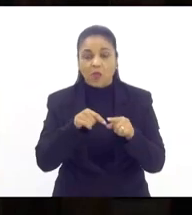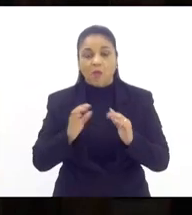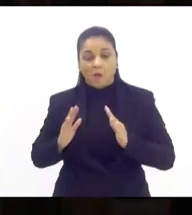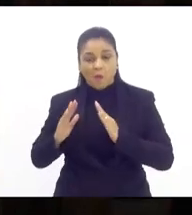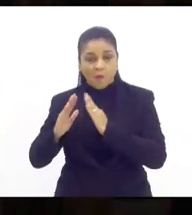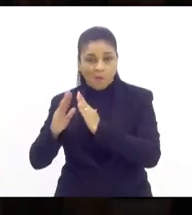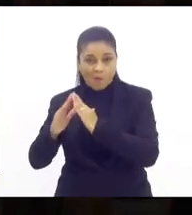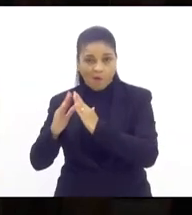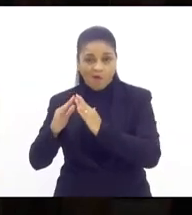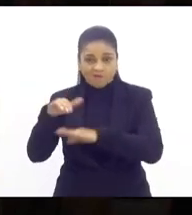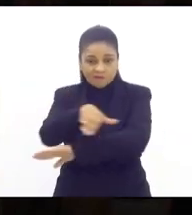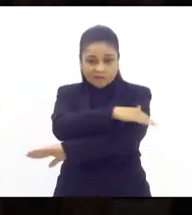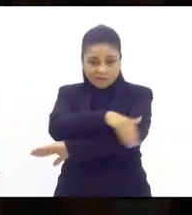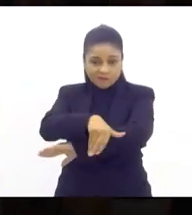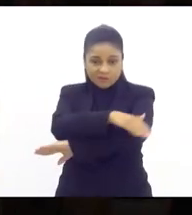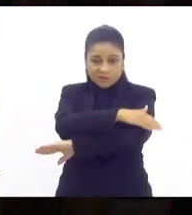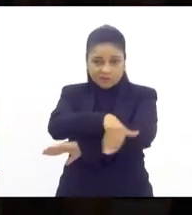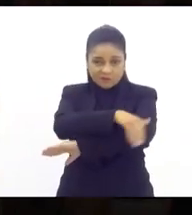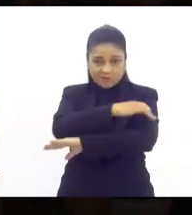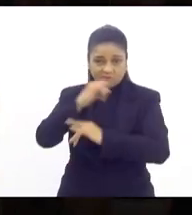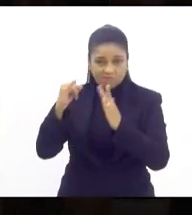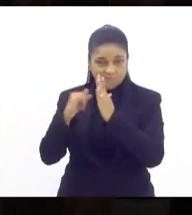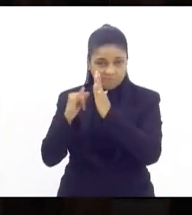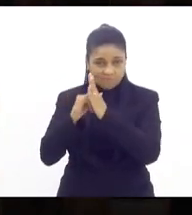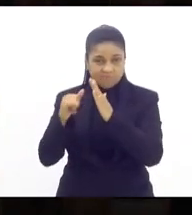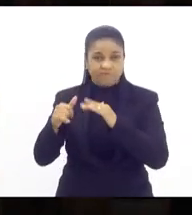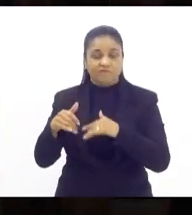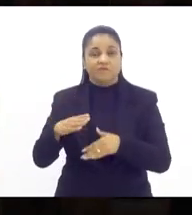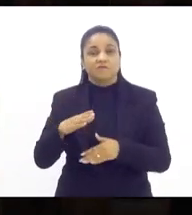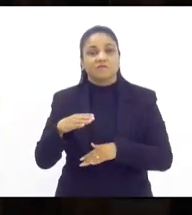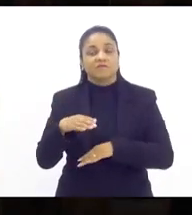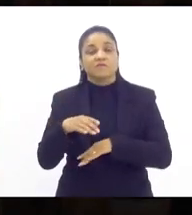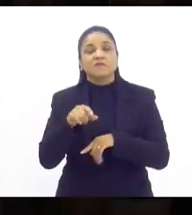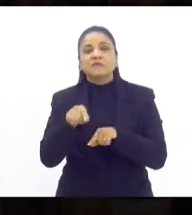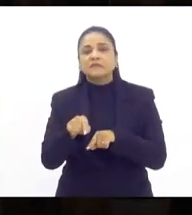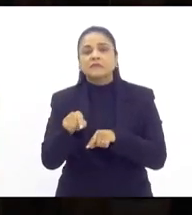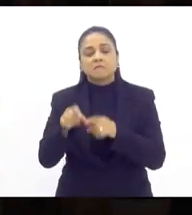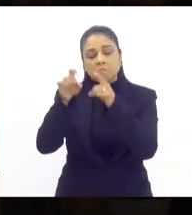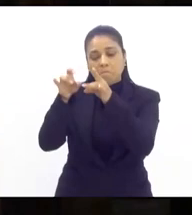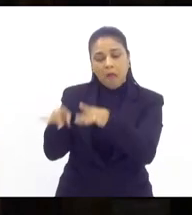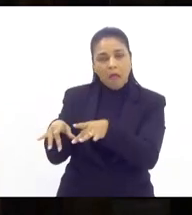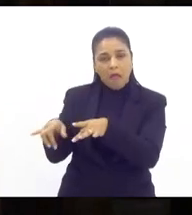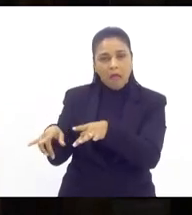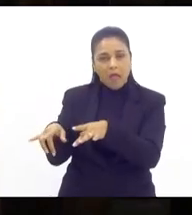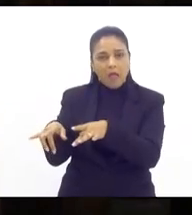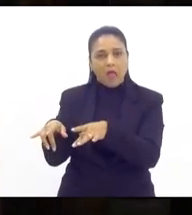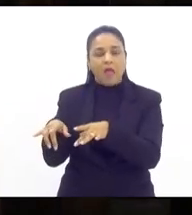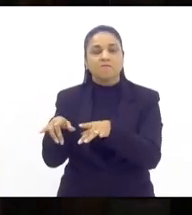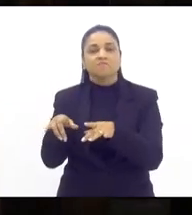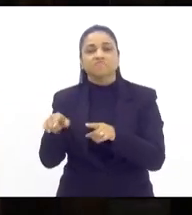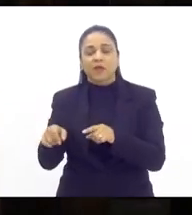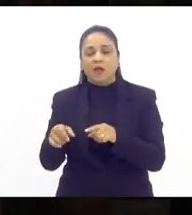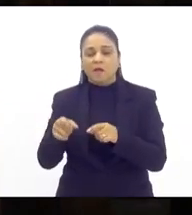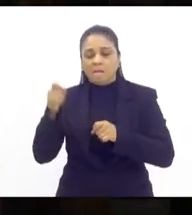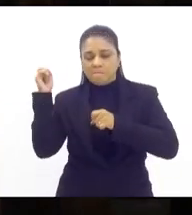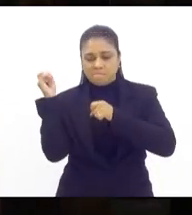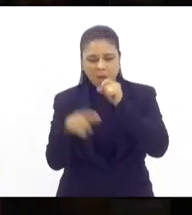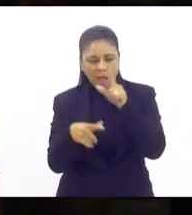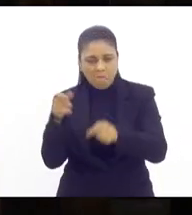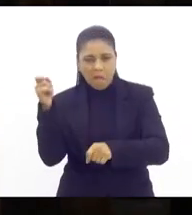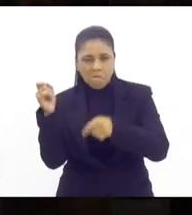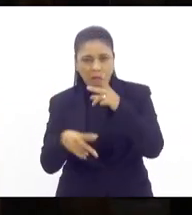na esquina da Rua Alto de Alencar com General Canabarro esse imóvel abandonado né e ele tem sido alvo de depredações